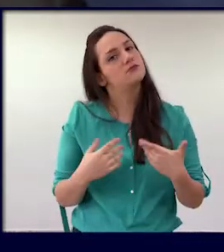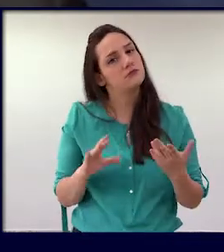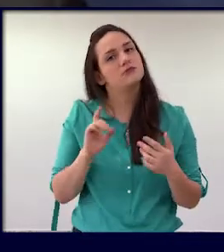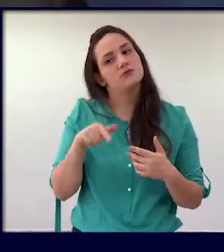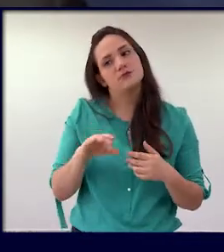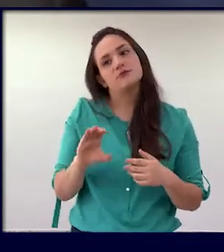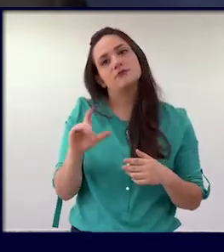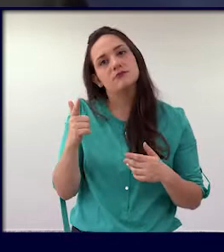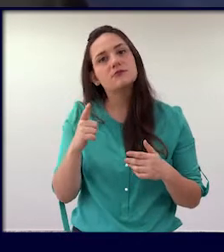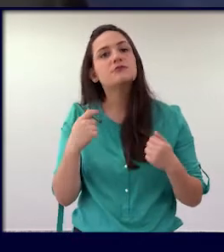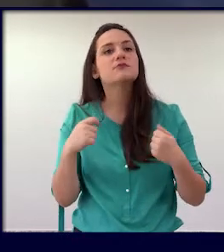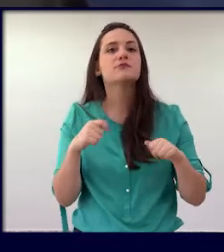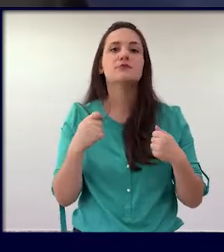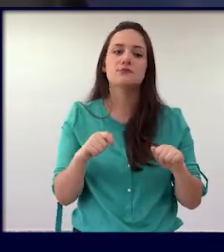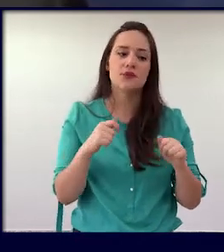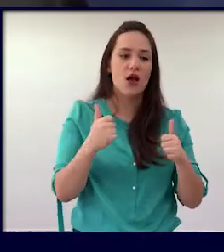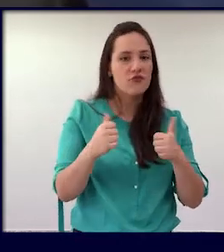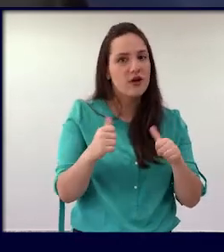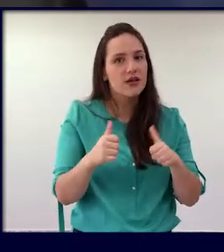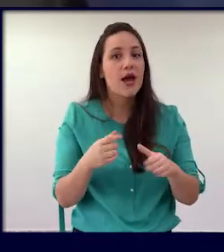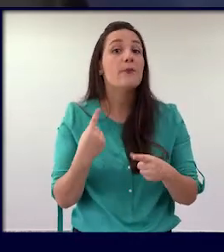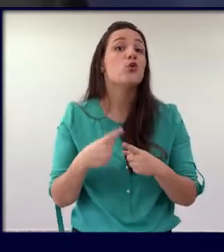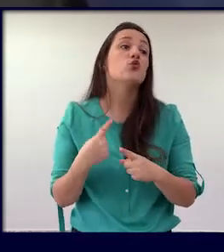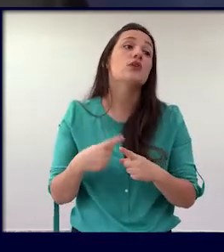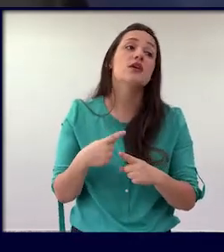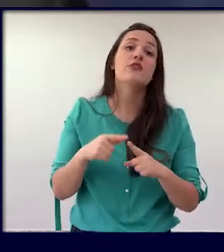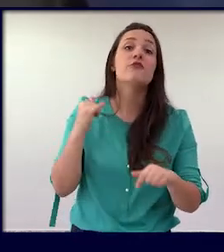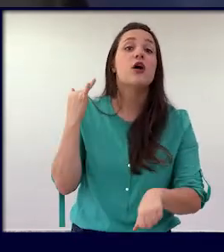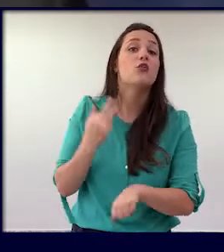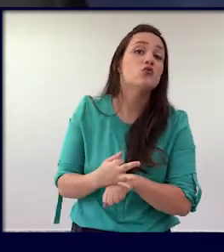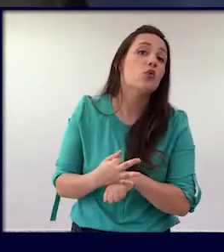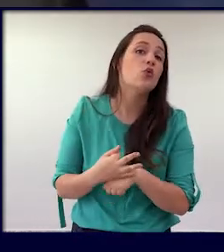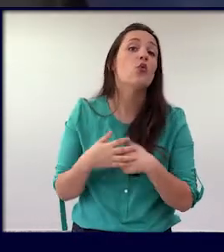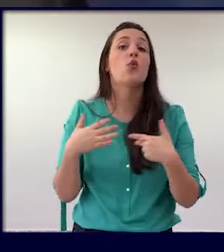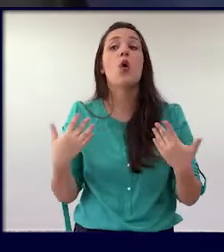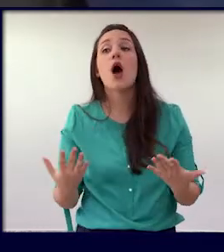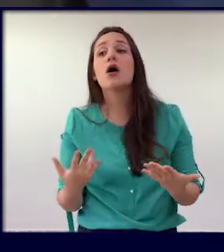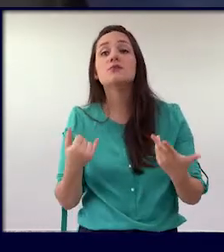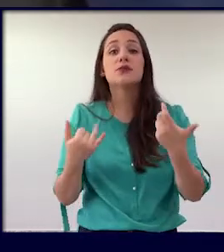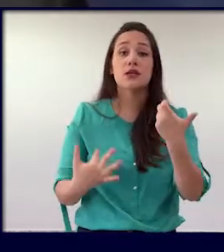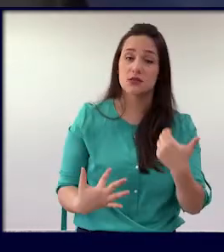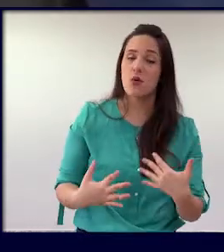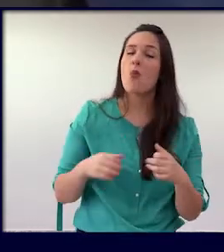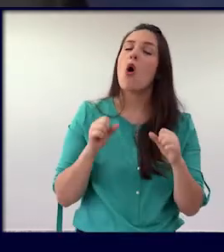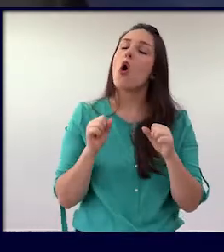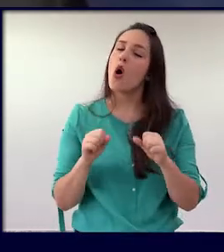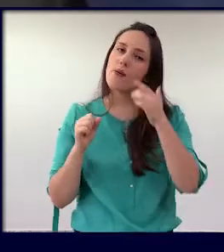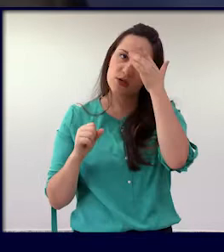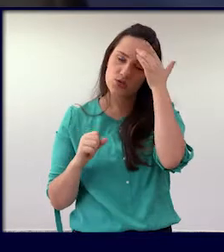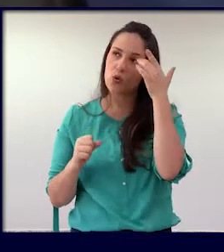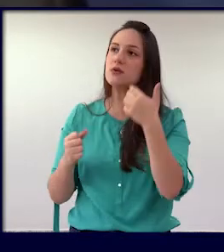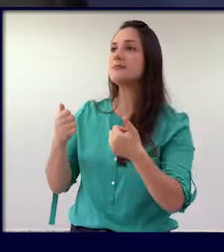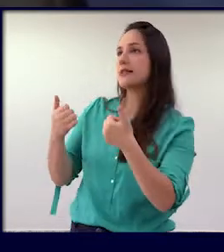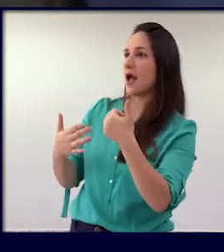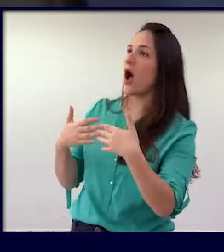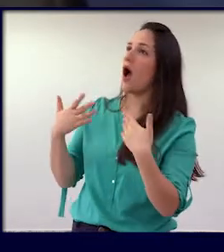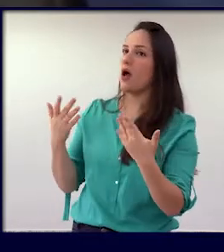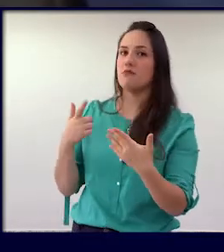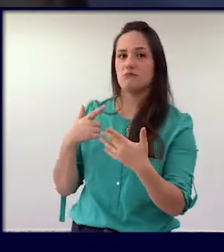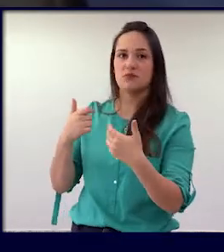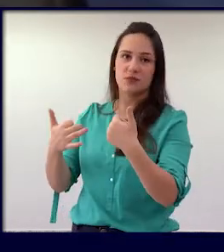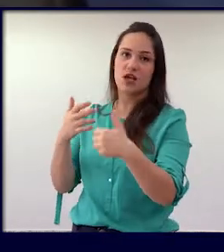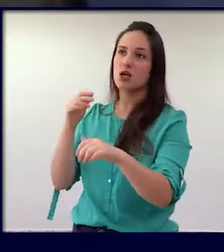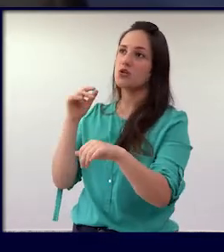multa. É claro que tudo isso vai ser averiguado pelo juiz e pelo cartório eleitoral, essa pessoa vai ter a oportunidade de